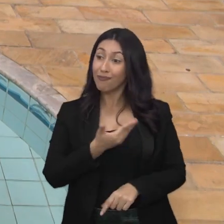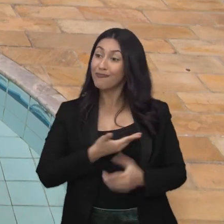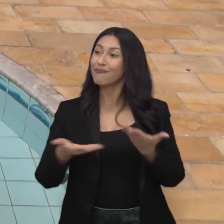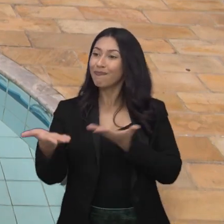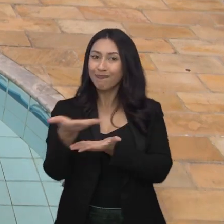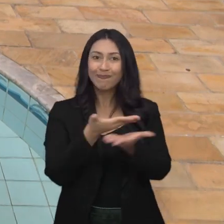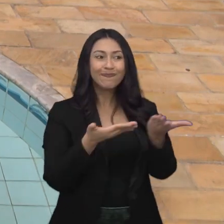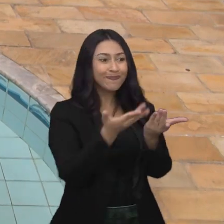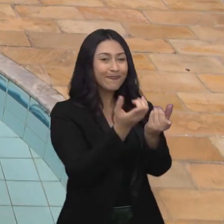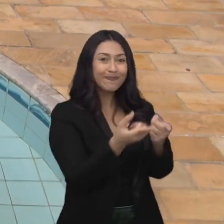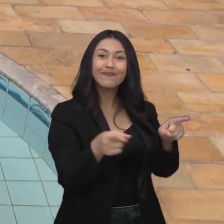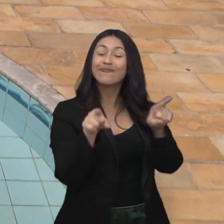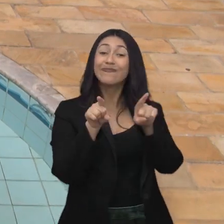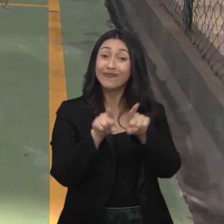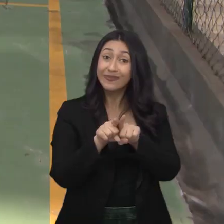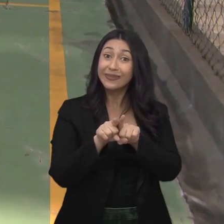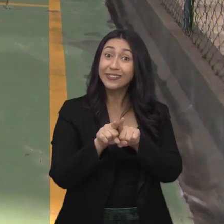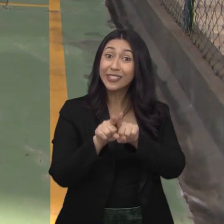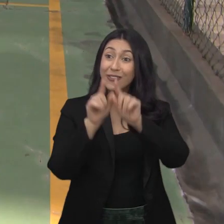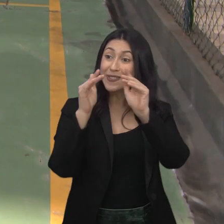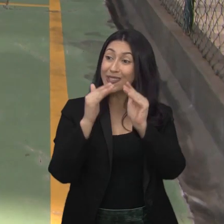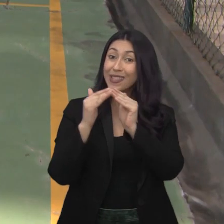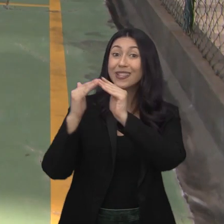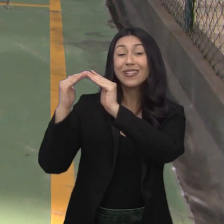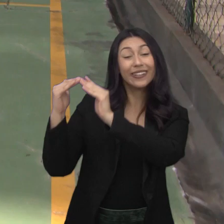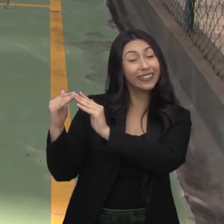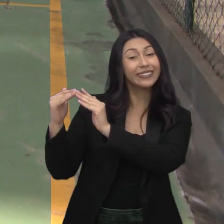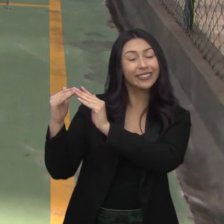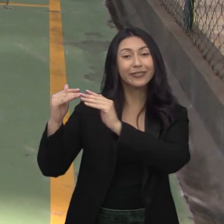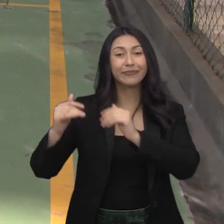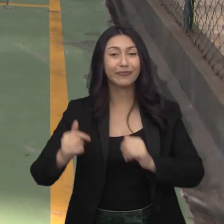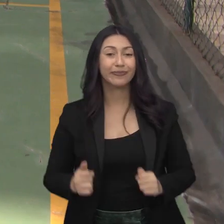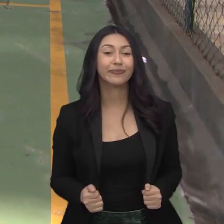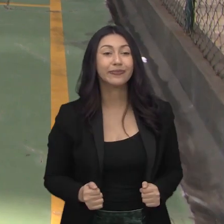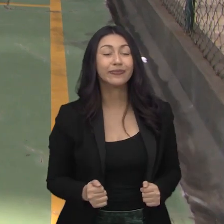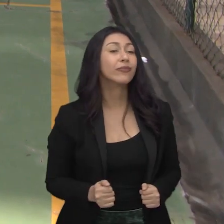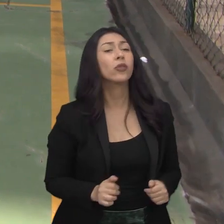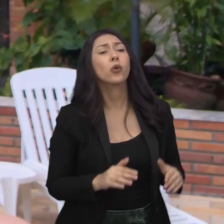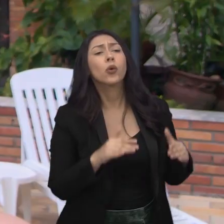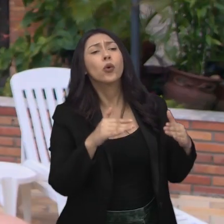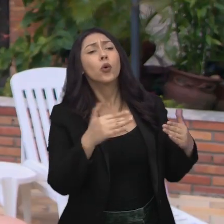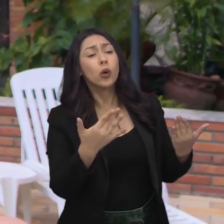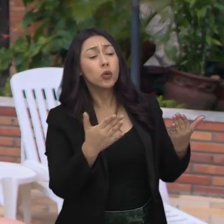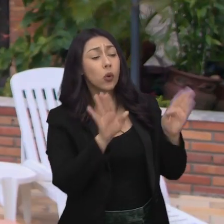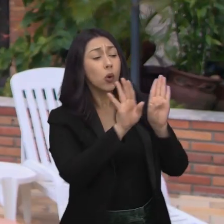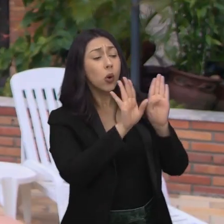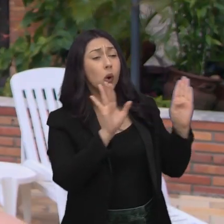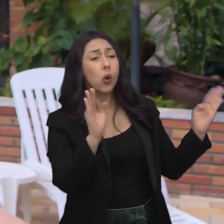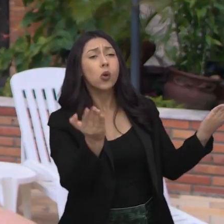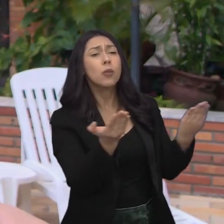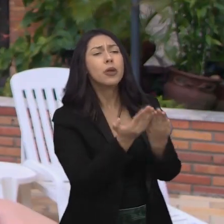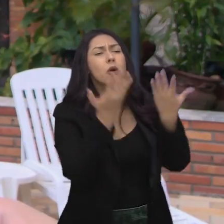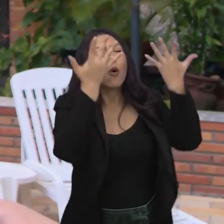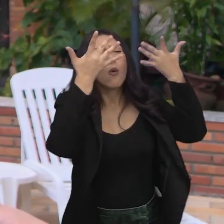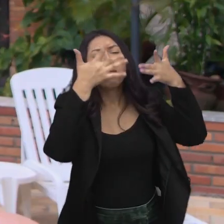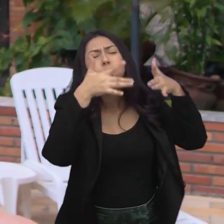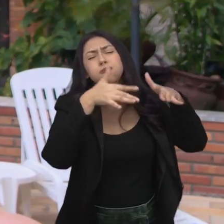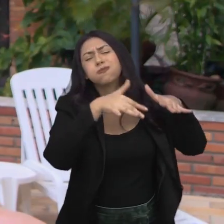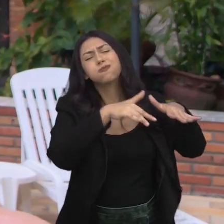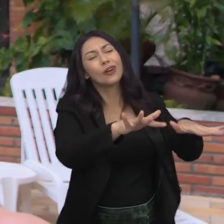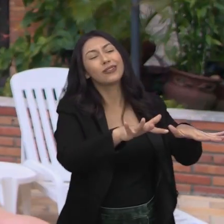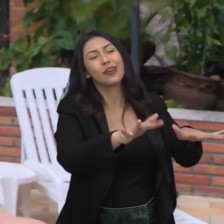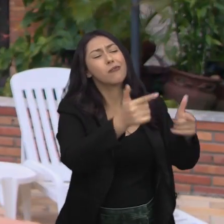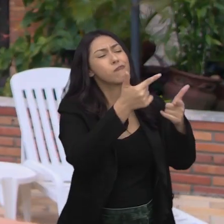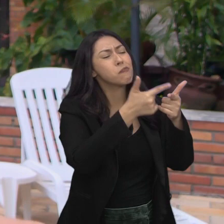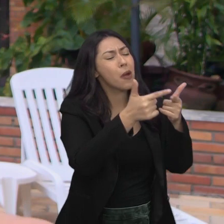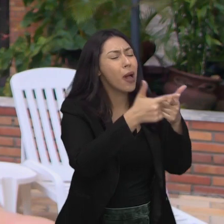laços de amizade e parceria com alguém que mora no mesmo endereço que você. Quando você tem um condomínio harmônico,